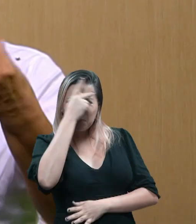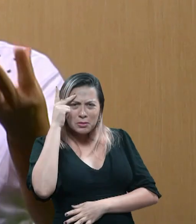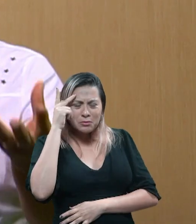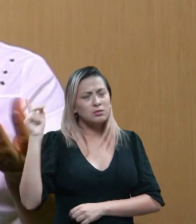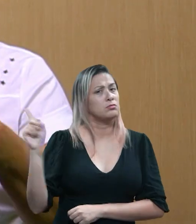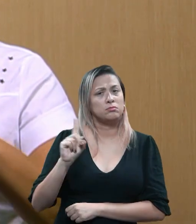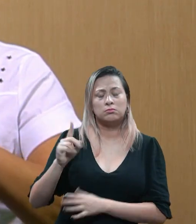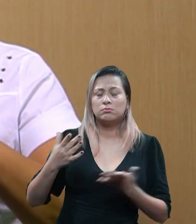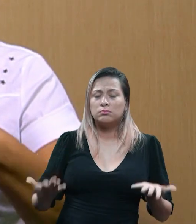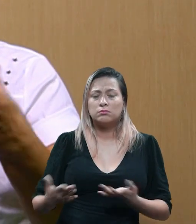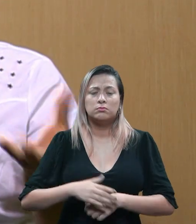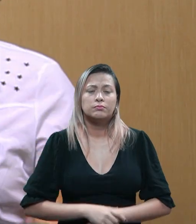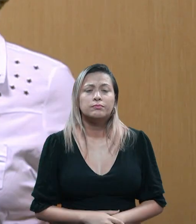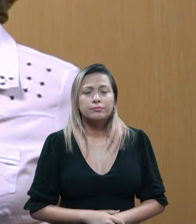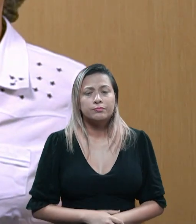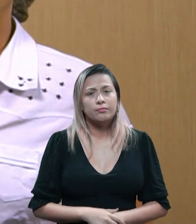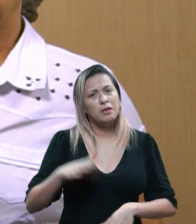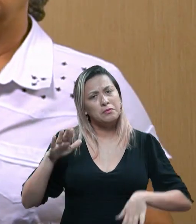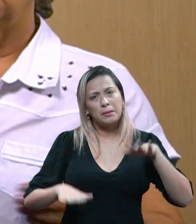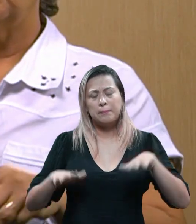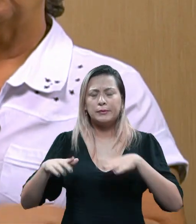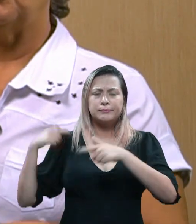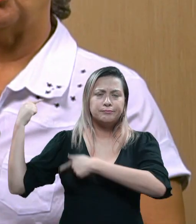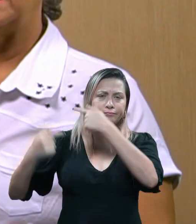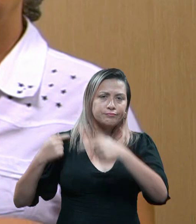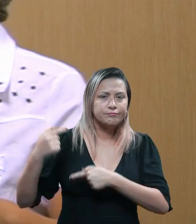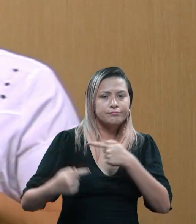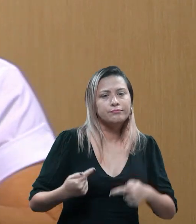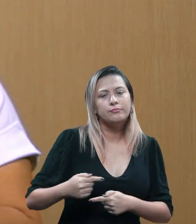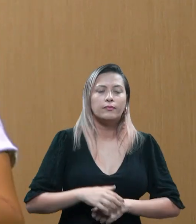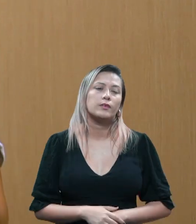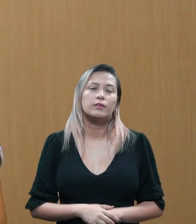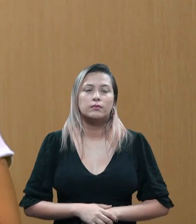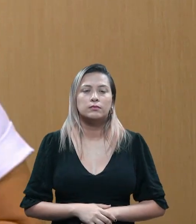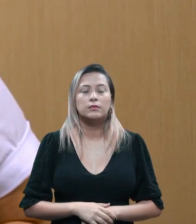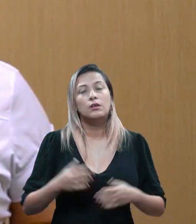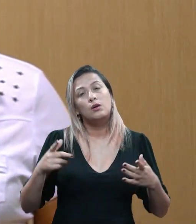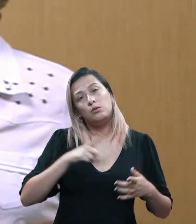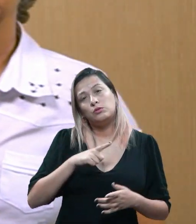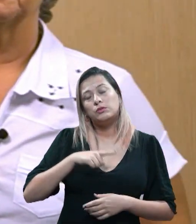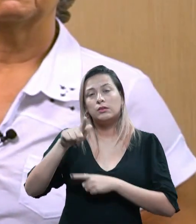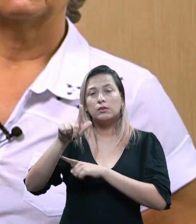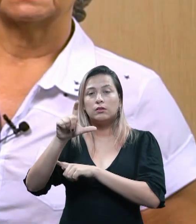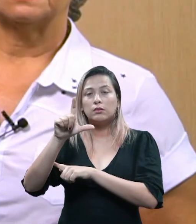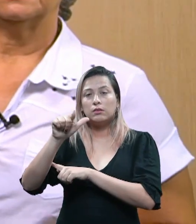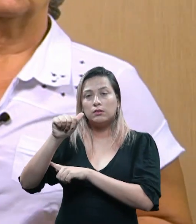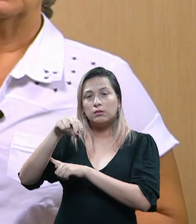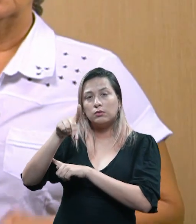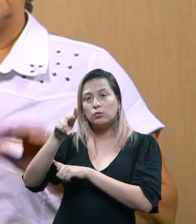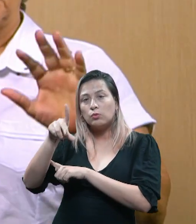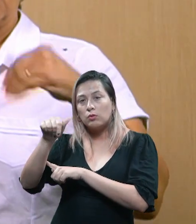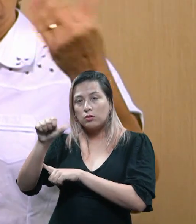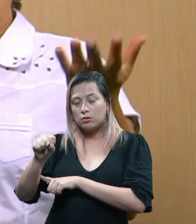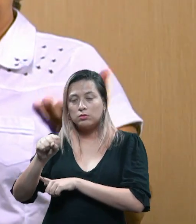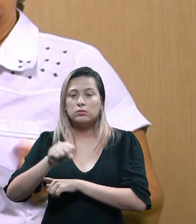Isso é determinado geneticamente. Onde estão localizadas as glândulas sebáceas, certo?